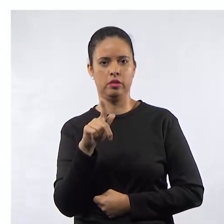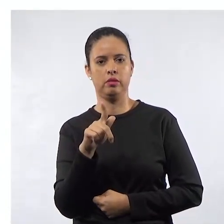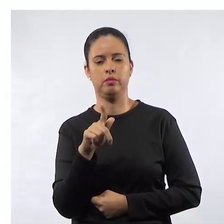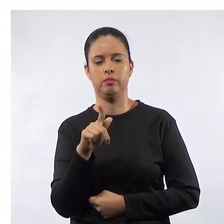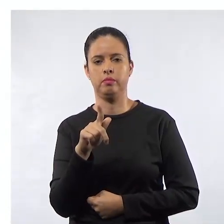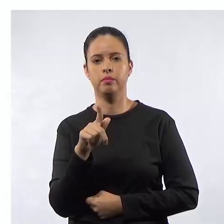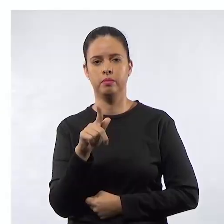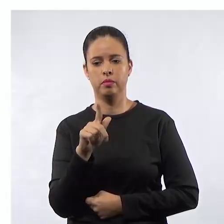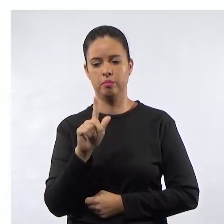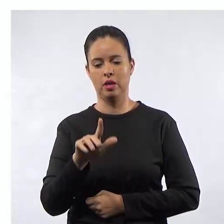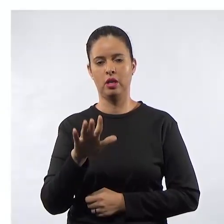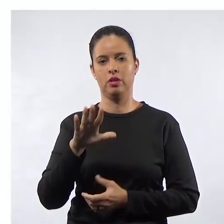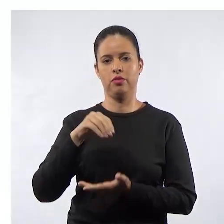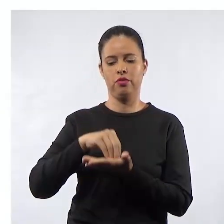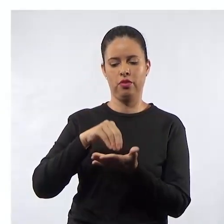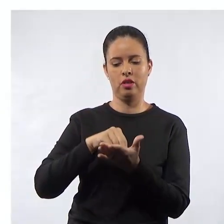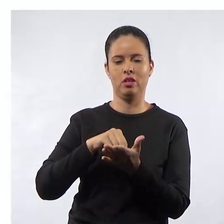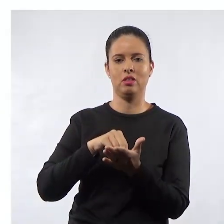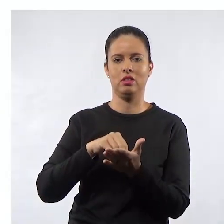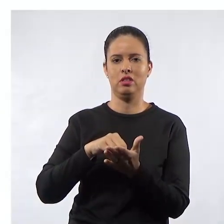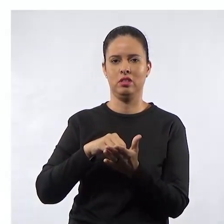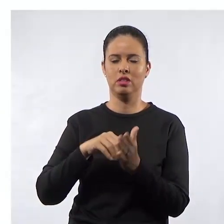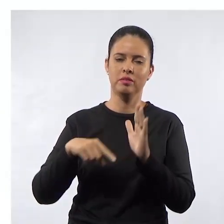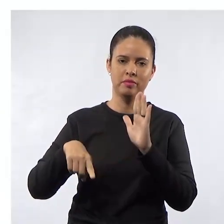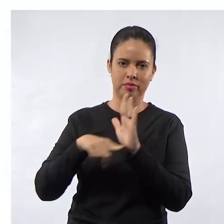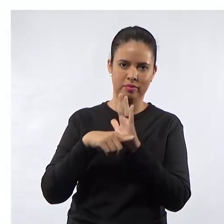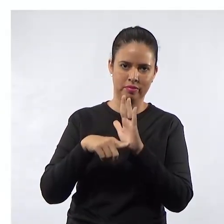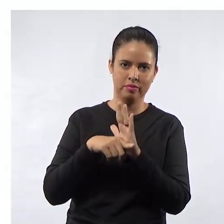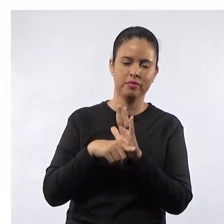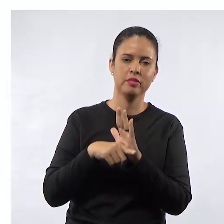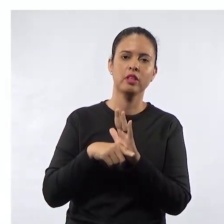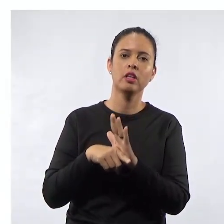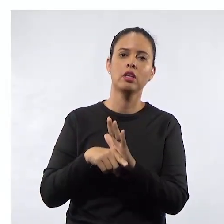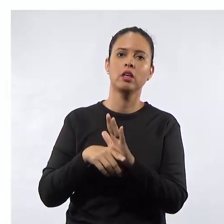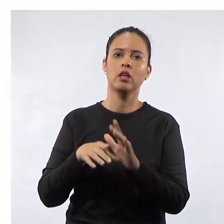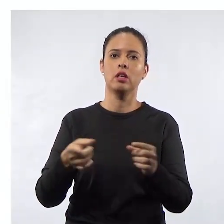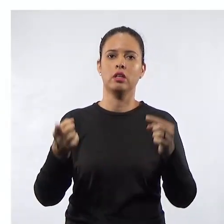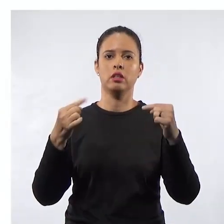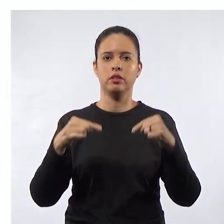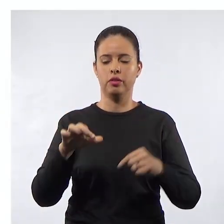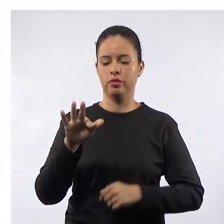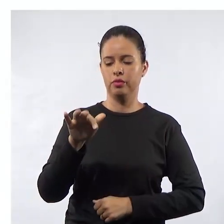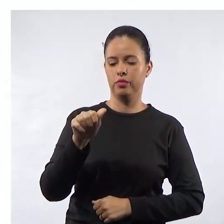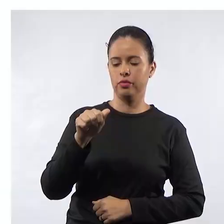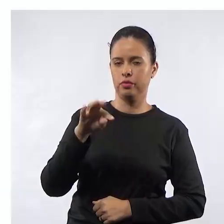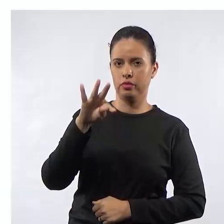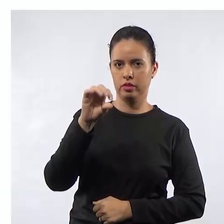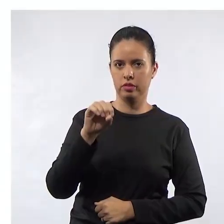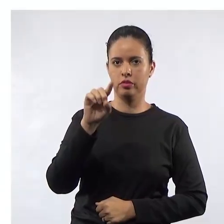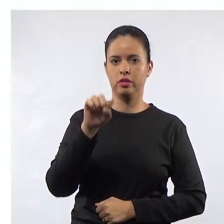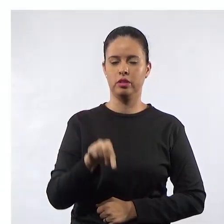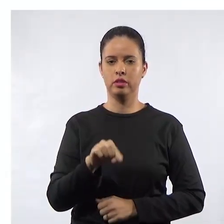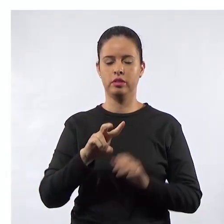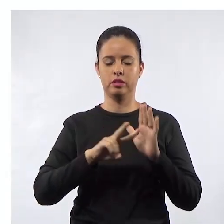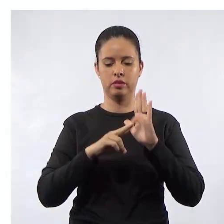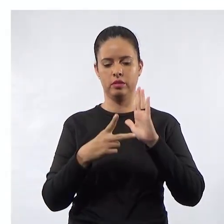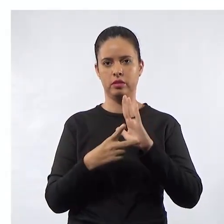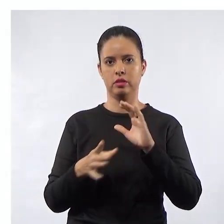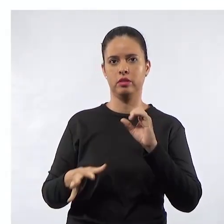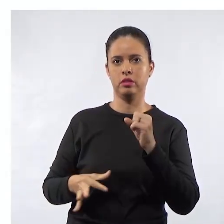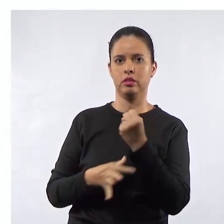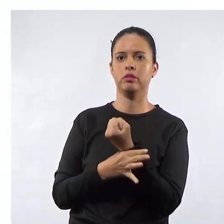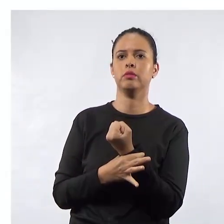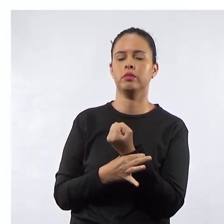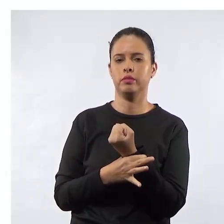a gente fala de fato, defeito, né, do produto, tá envolvendo a questão da segurança, tá?